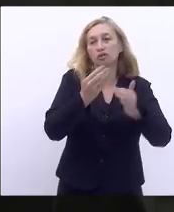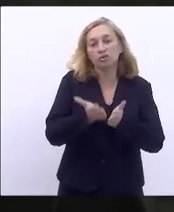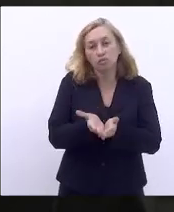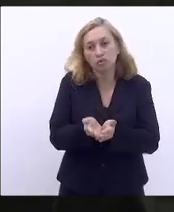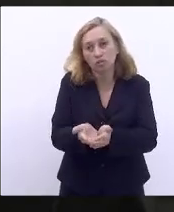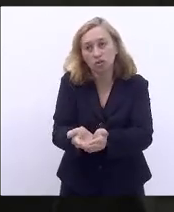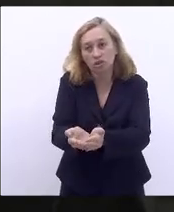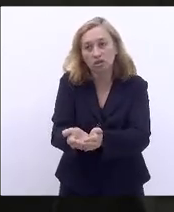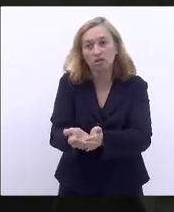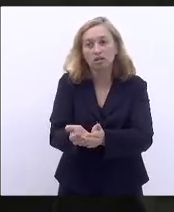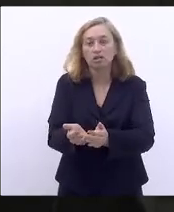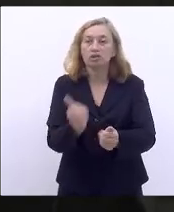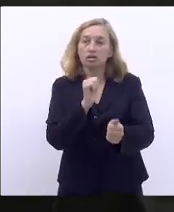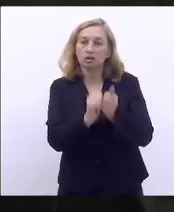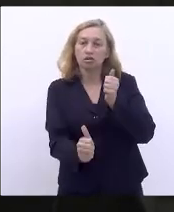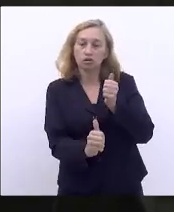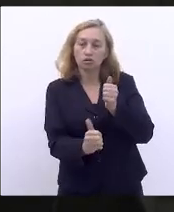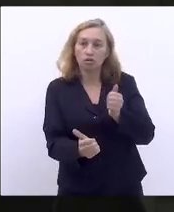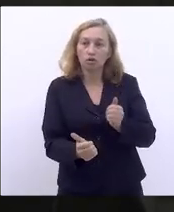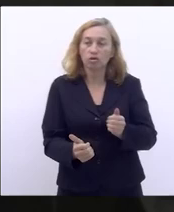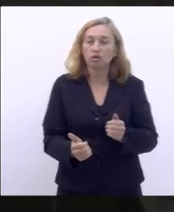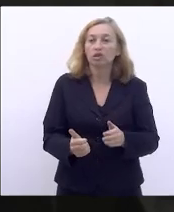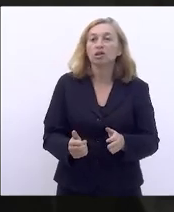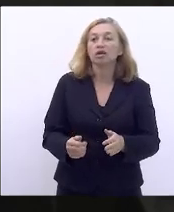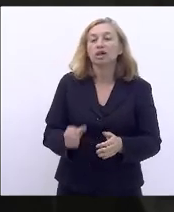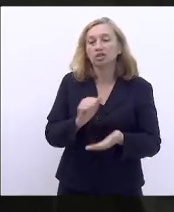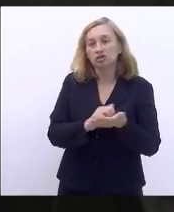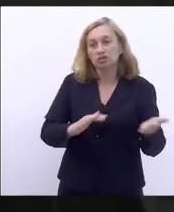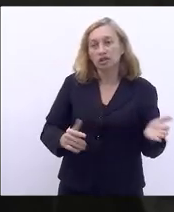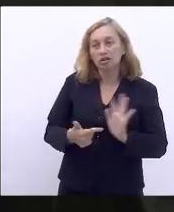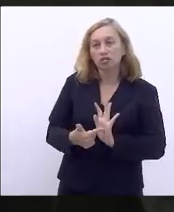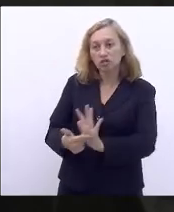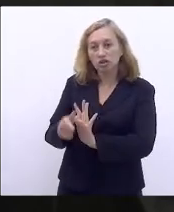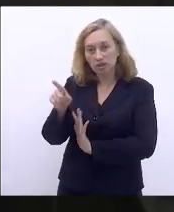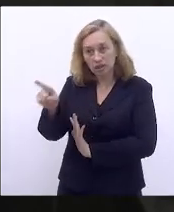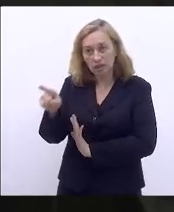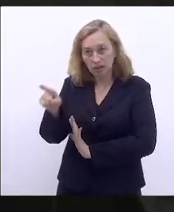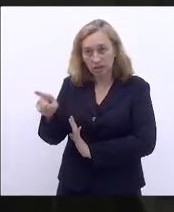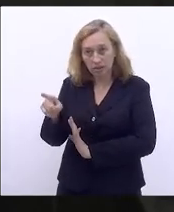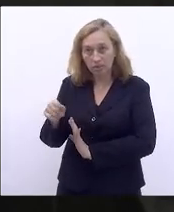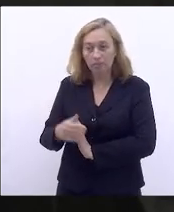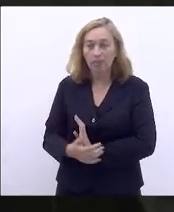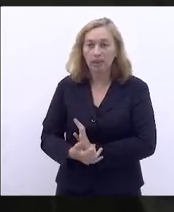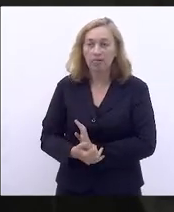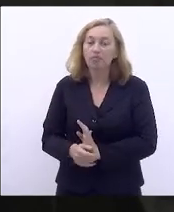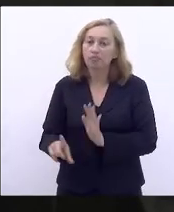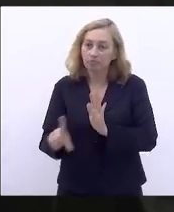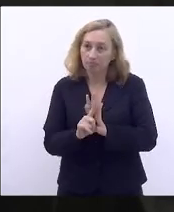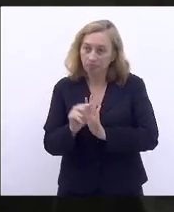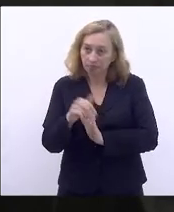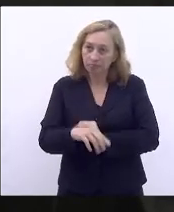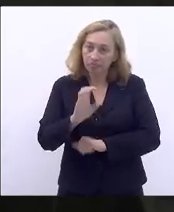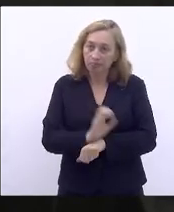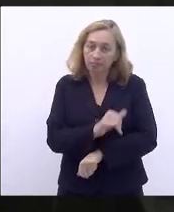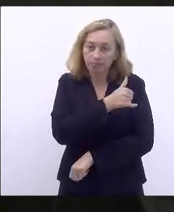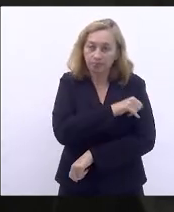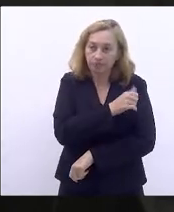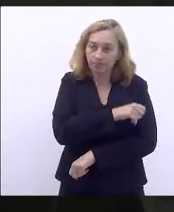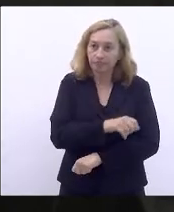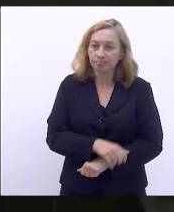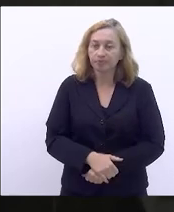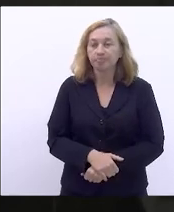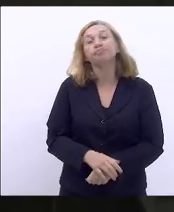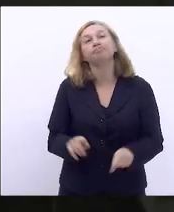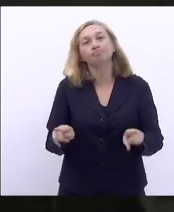náuticos. E uma das atividades lá previstas na nossa lei aqui do Estado do Rio de Janeiro,